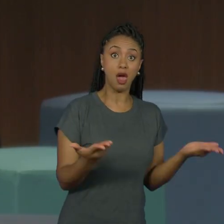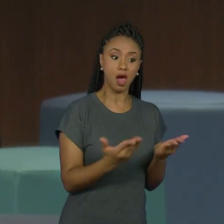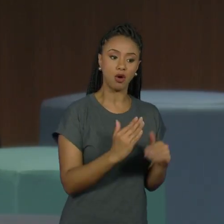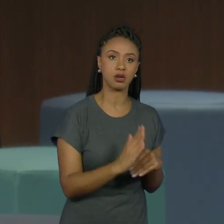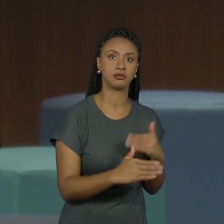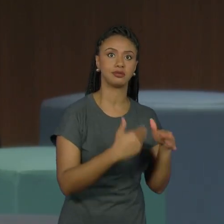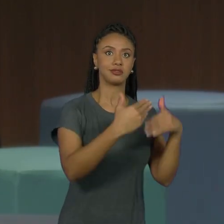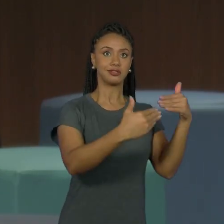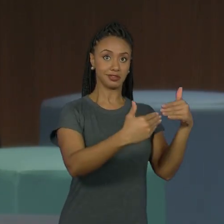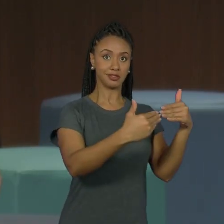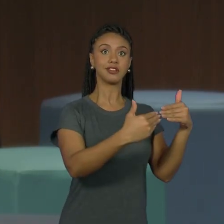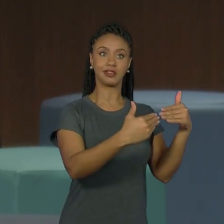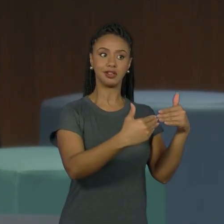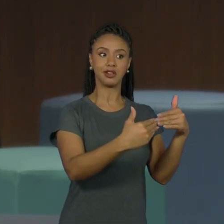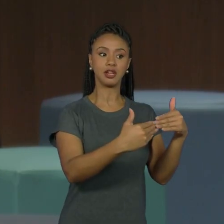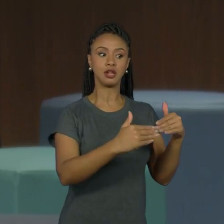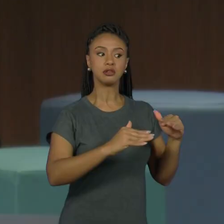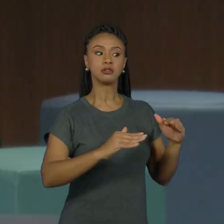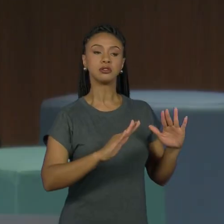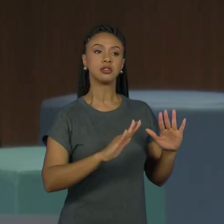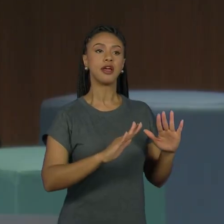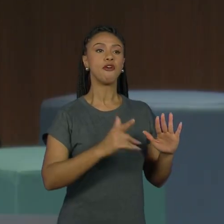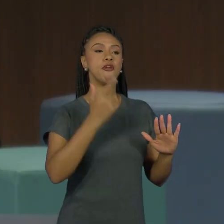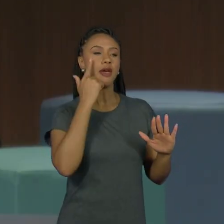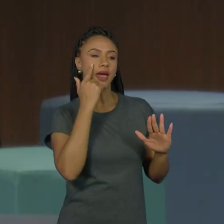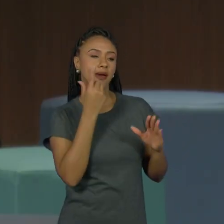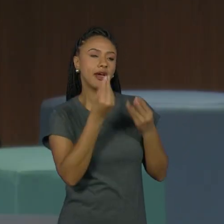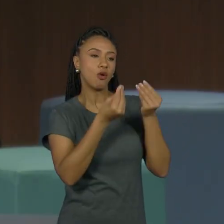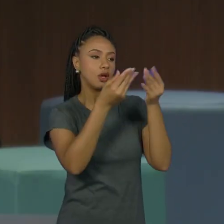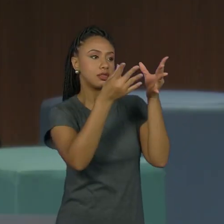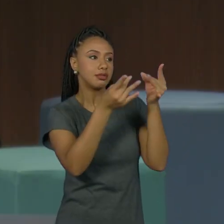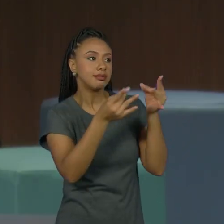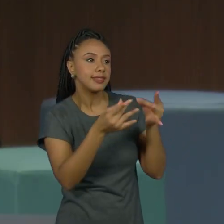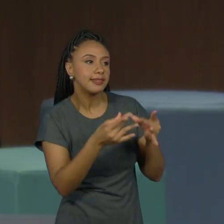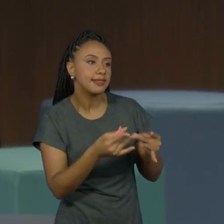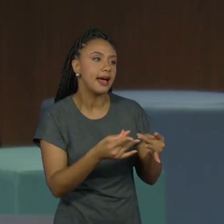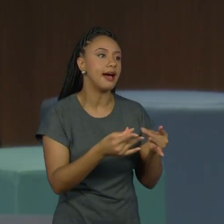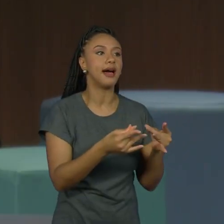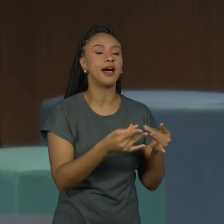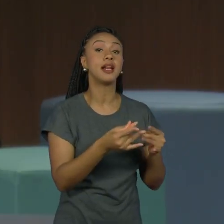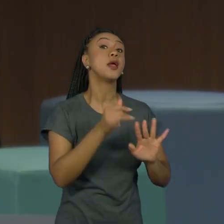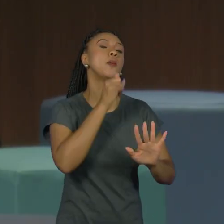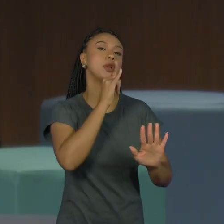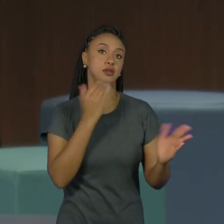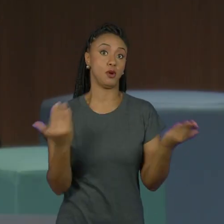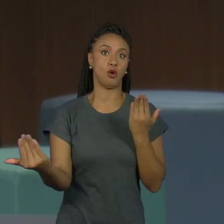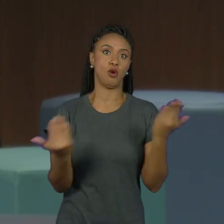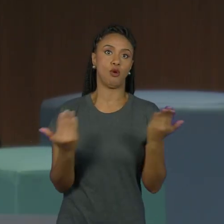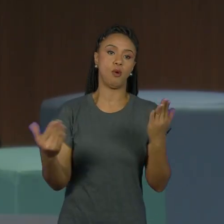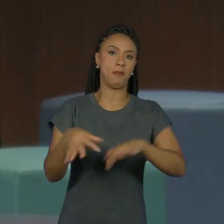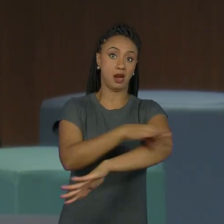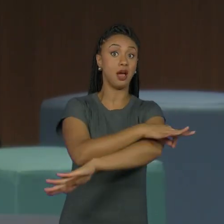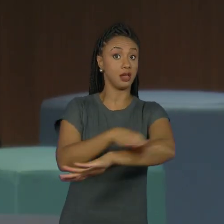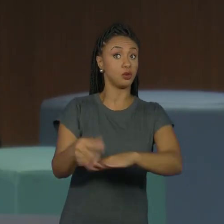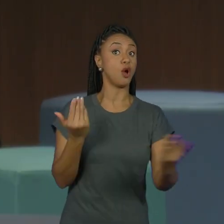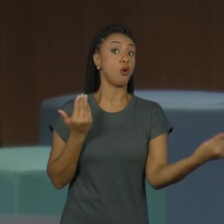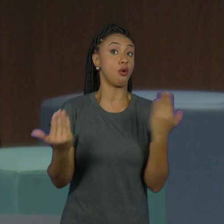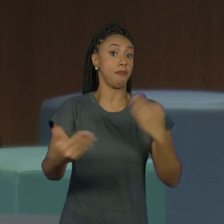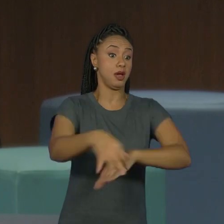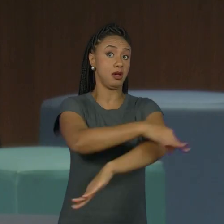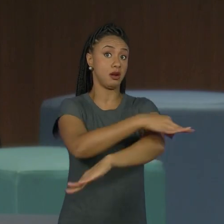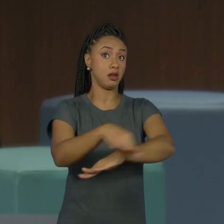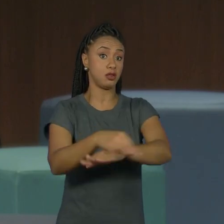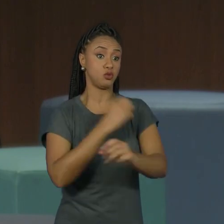mais detalhes e vai ter, por exemplo, questões como aspectos do terreno que não foram considerados